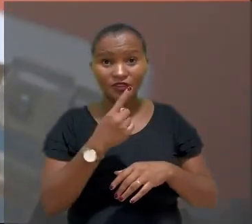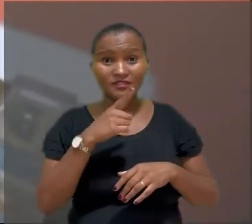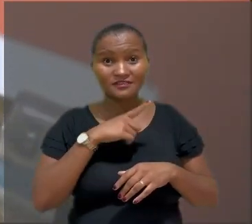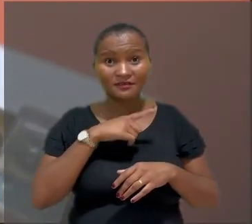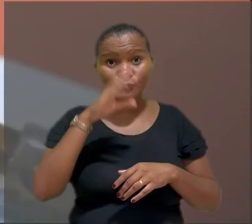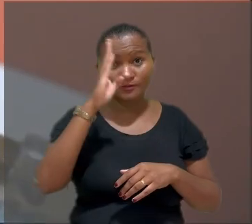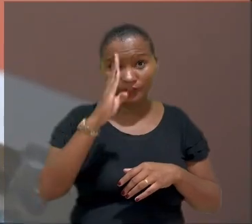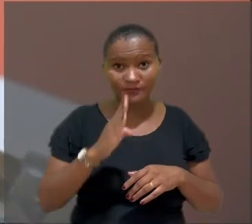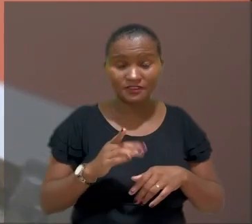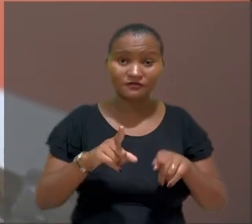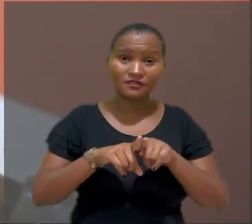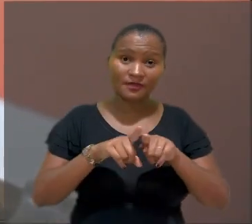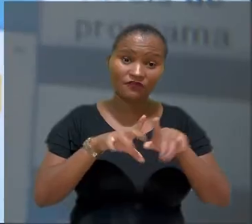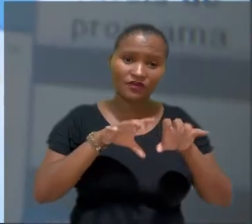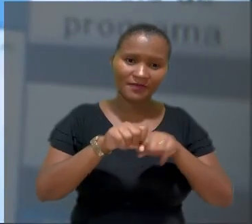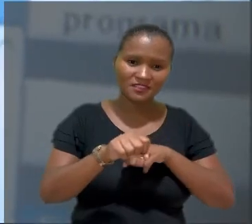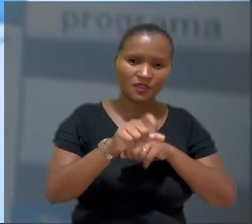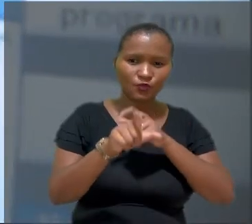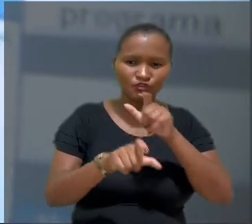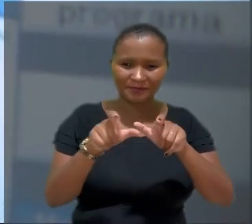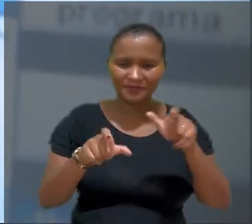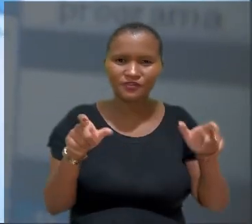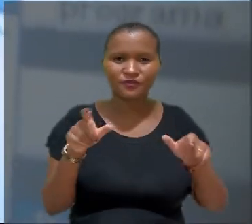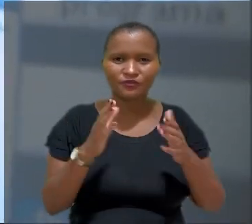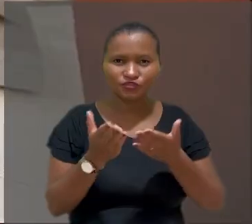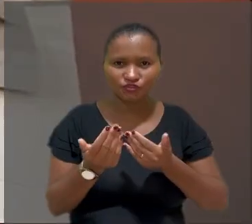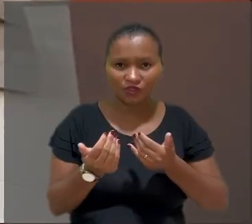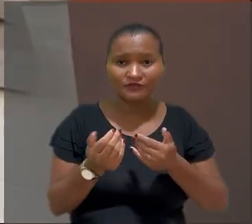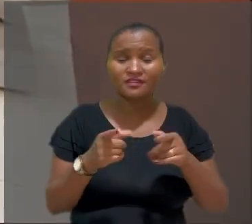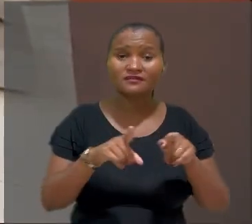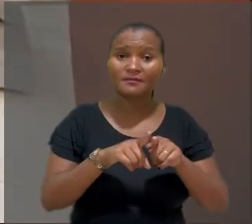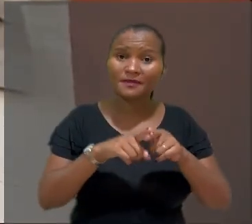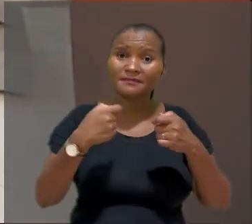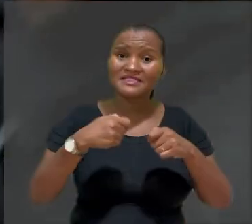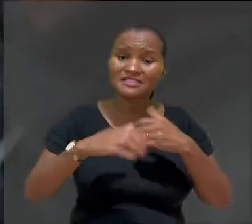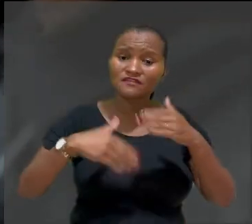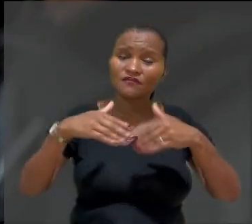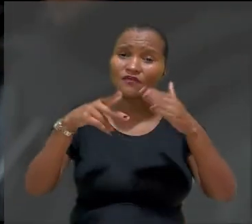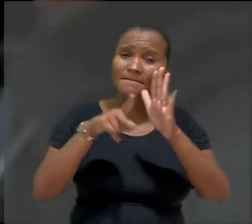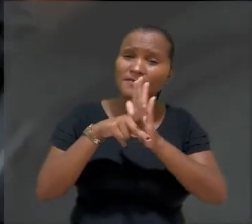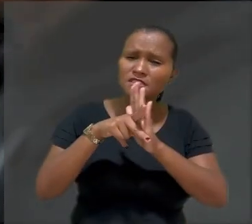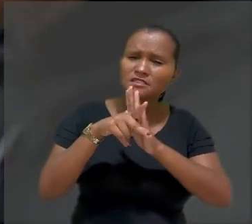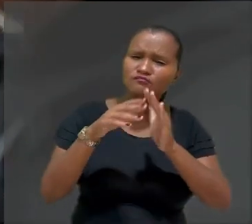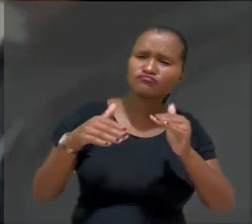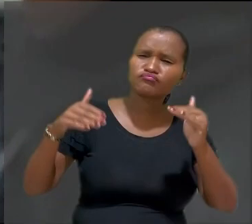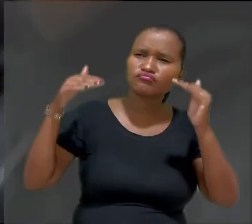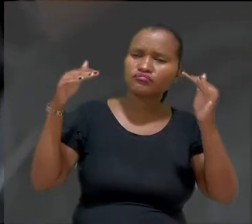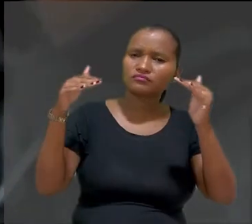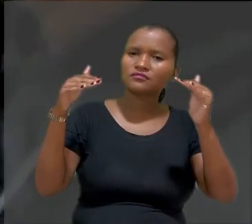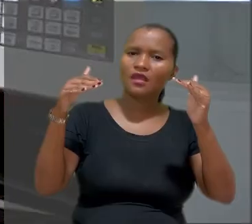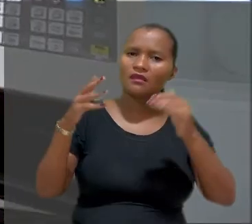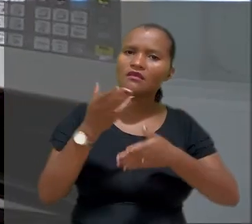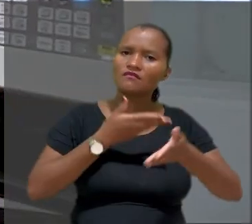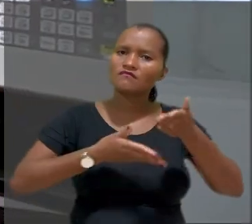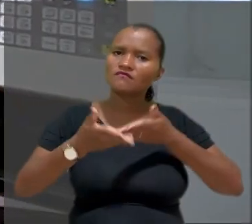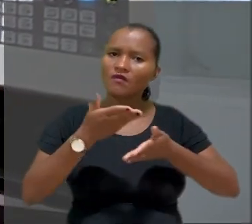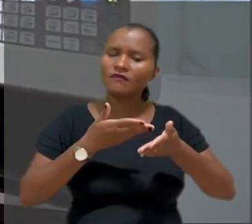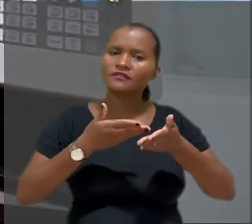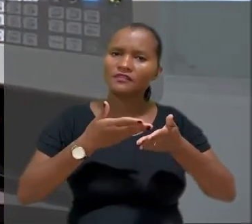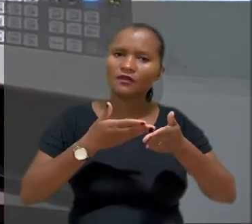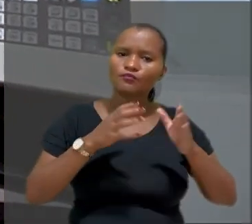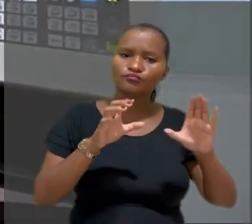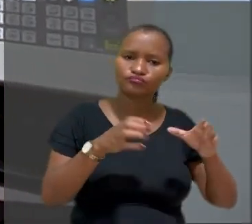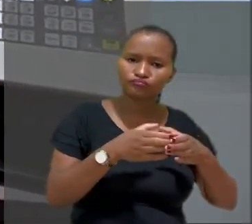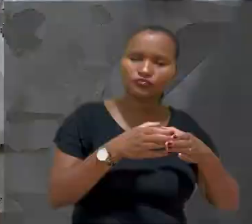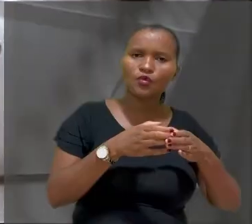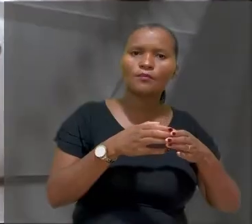temos para o Brasil, além da formação de pessoas e jovens, desenvolver pesquisa em alto nível. Isso envolve, né, interagir com